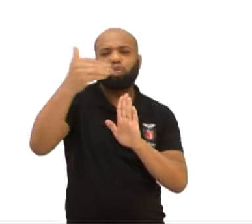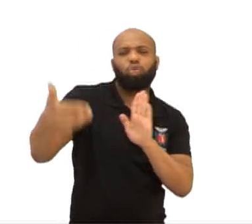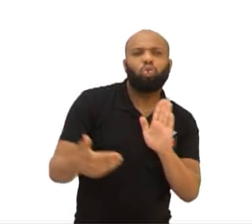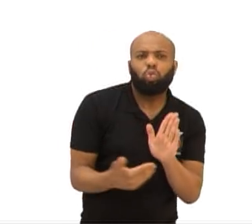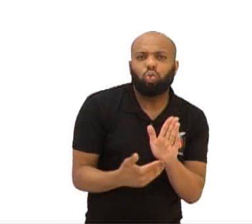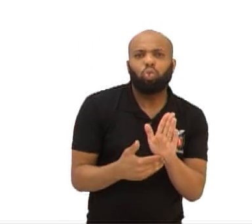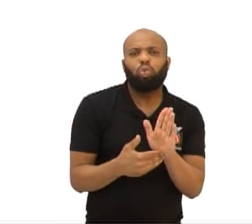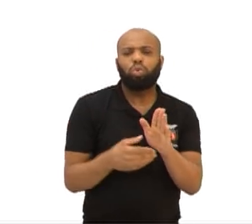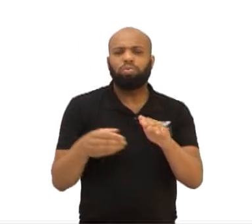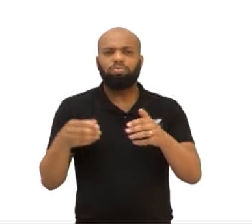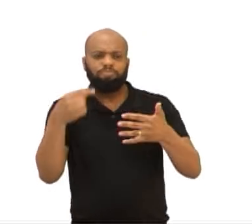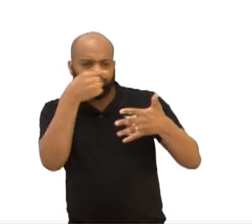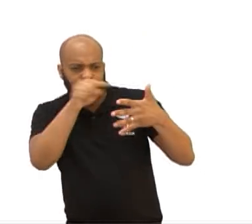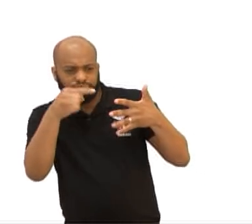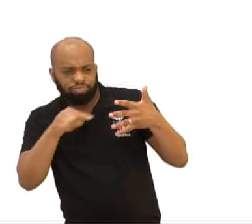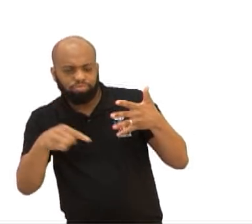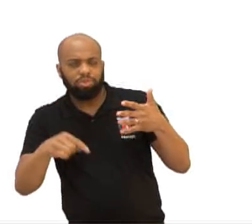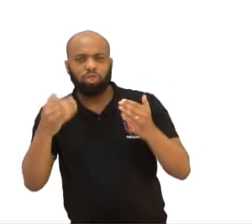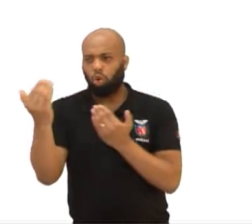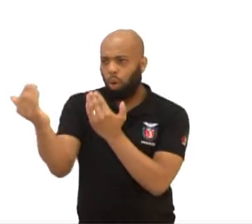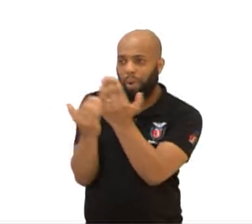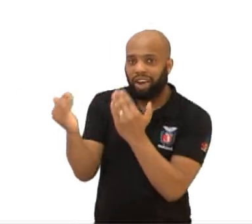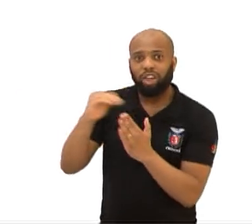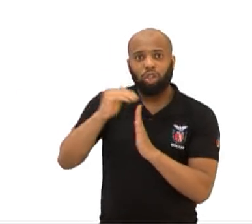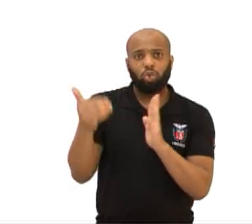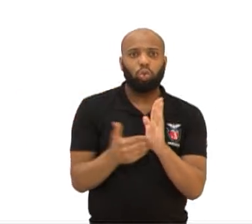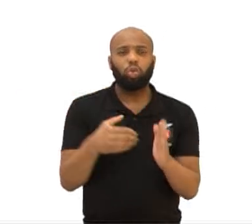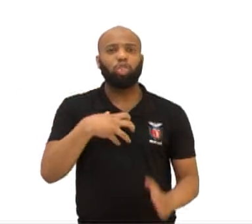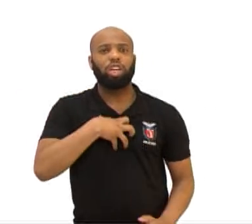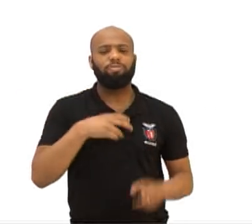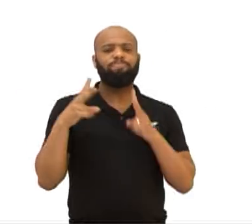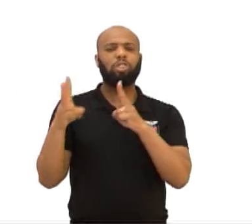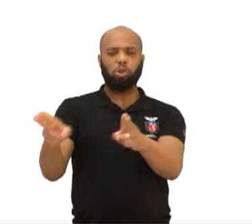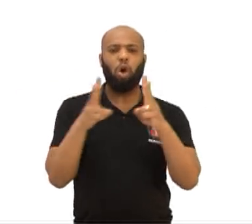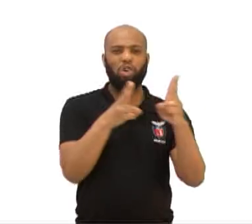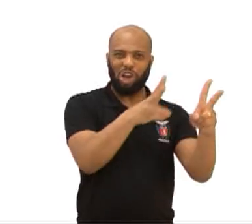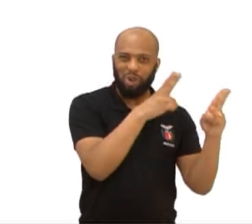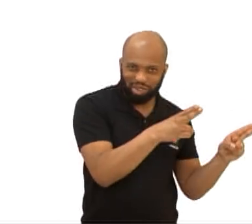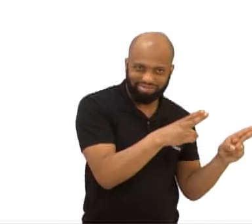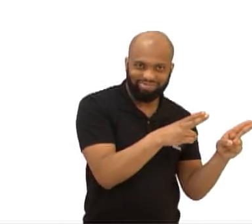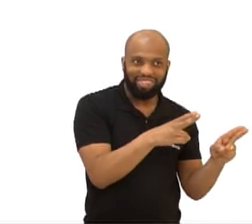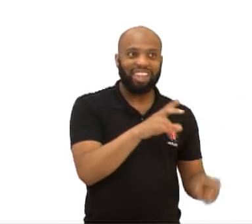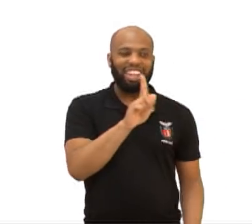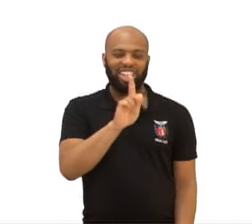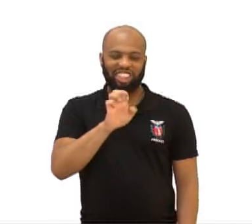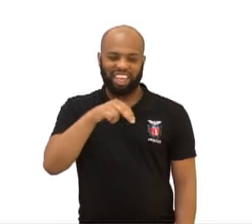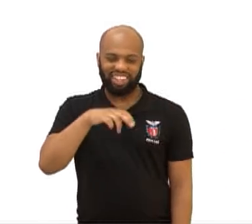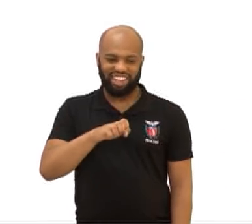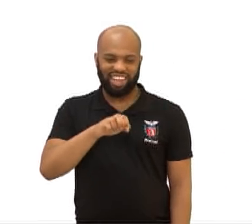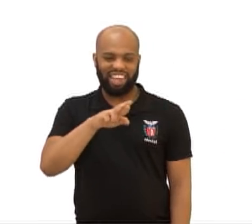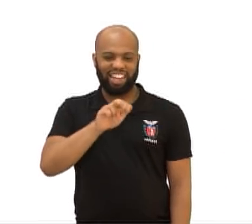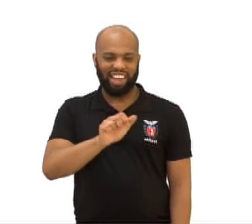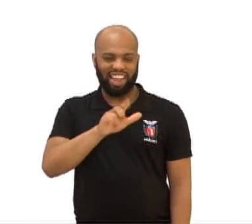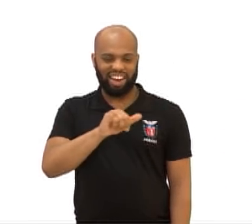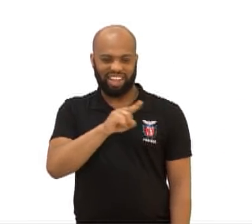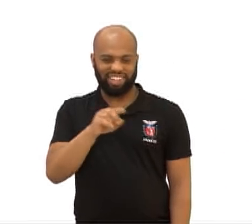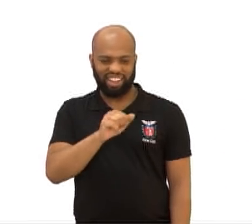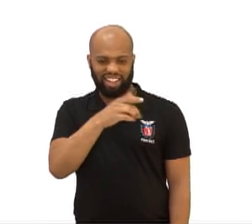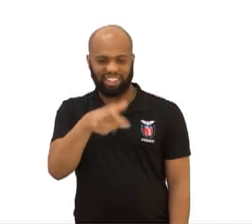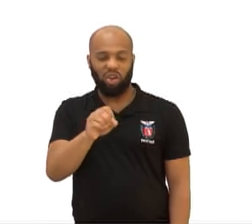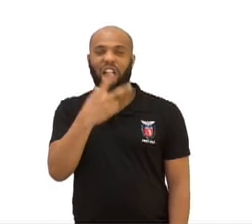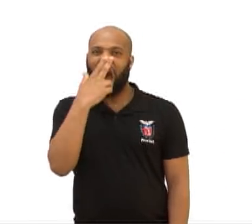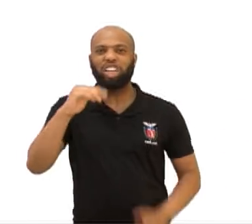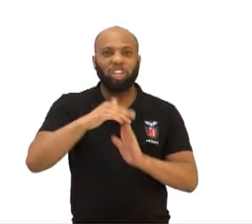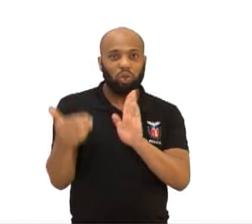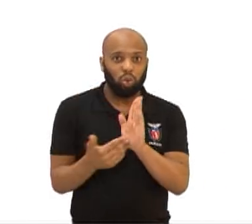demais elementos que você está comparando como se fossem todos iguais. Então tem que sempre tomar cuidado com as generalizações, porque